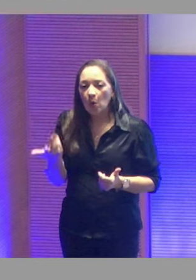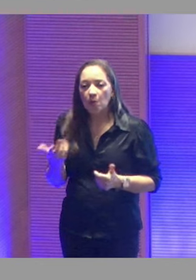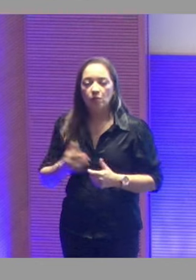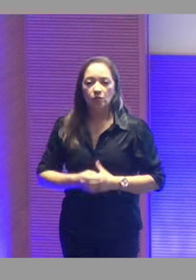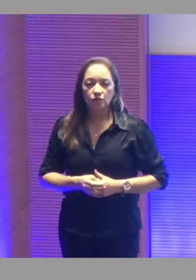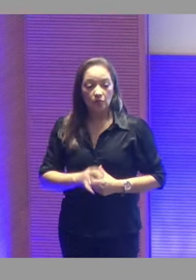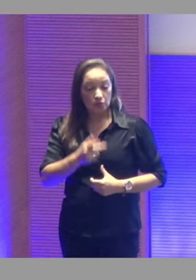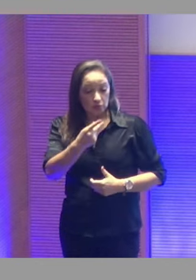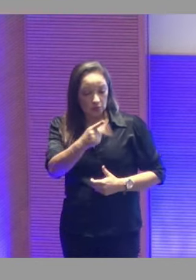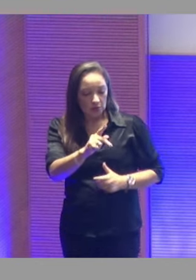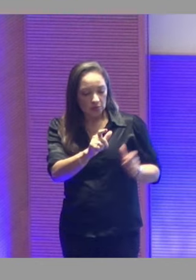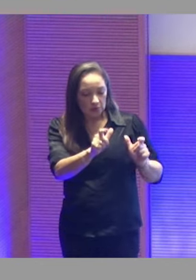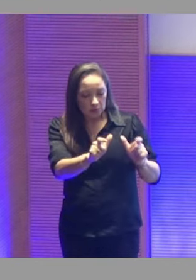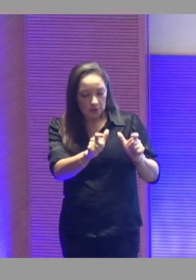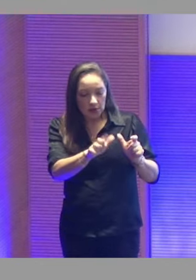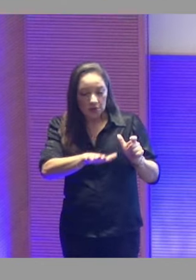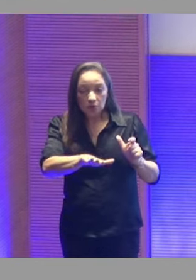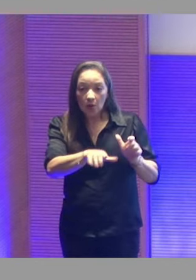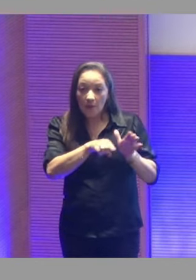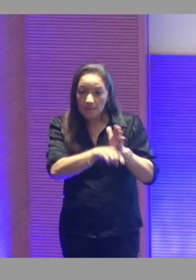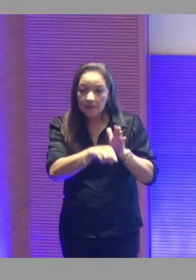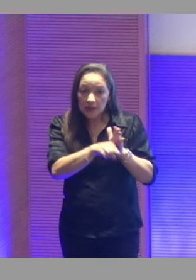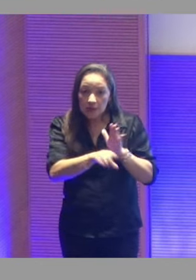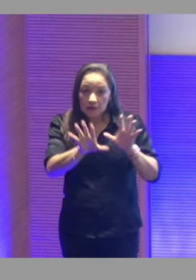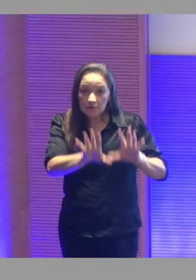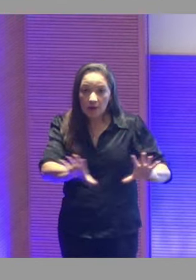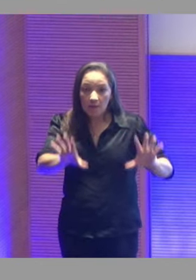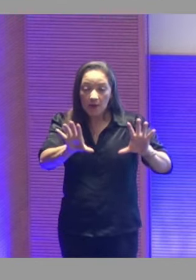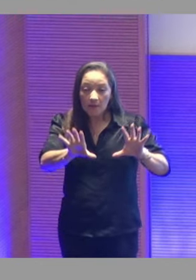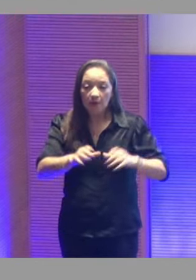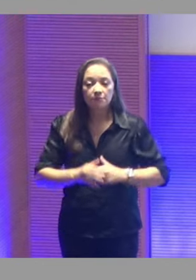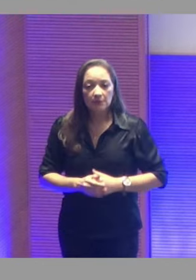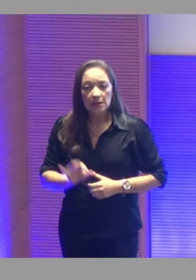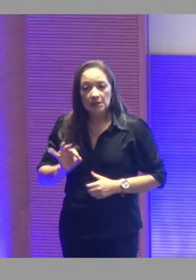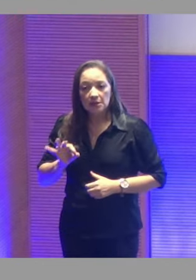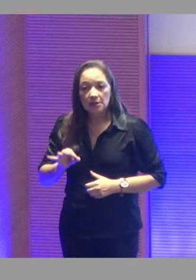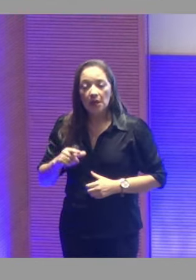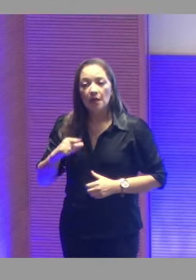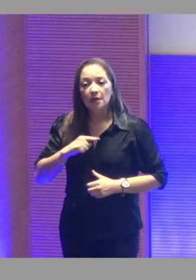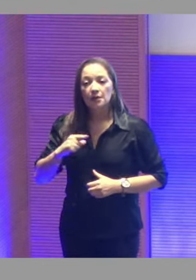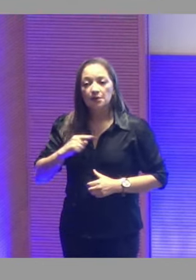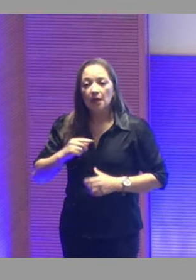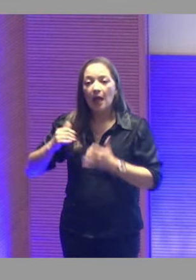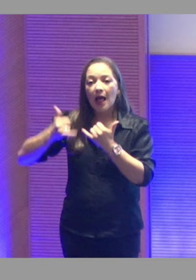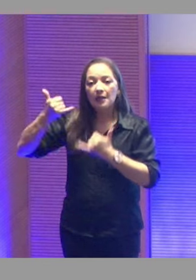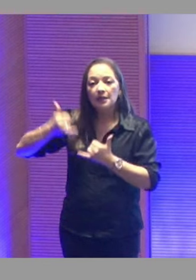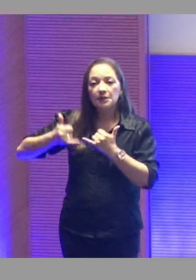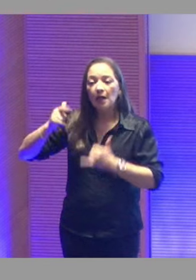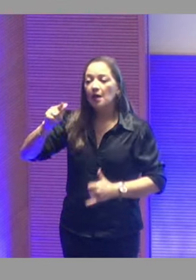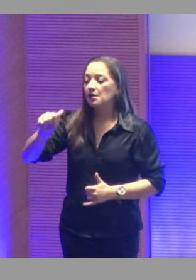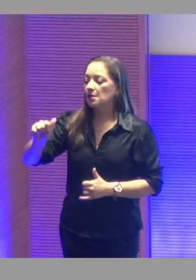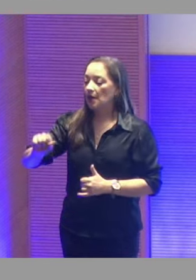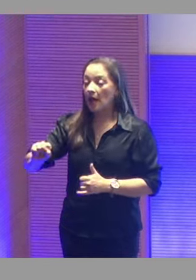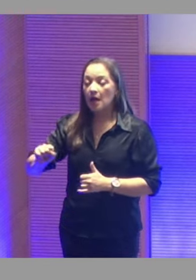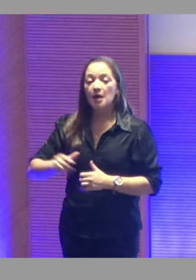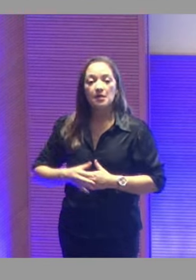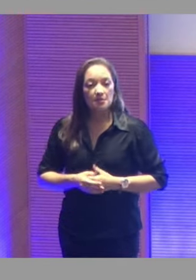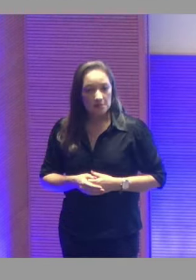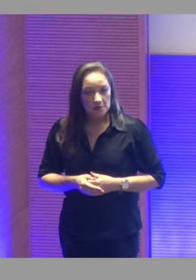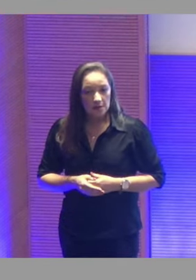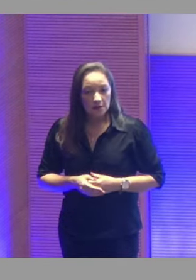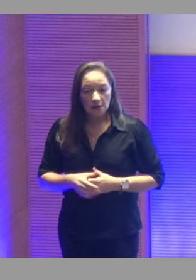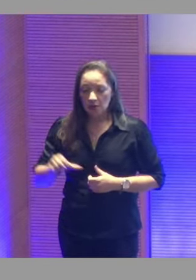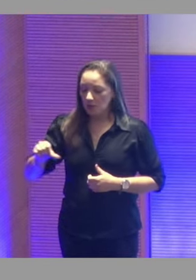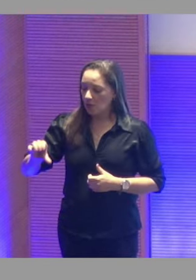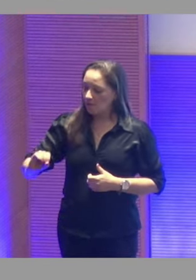setor se faça o inventário de emissões né Eh a gente tem ali no topo o setor de eletricidade e gás eh com